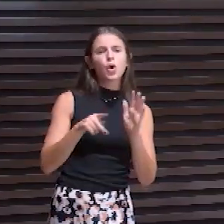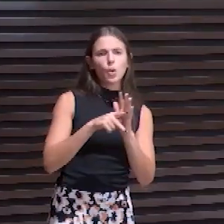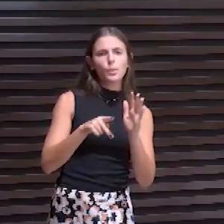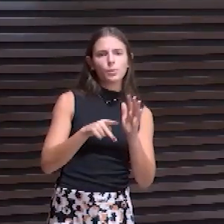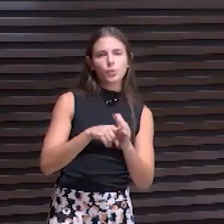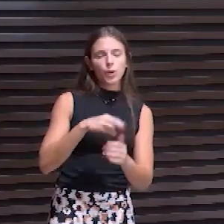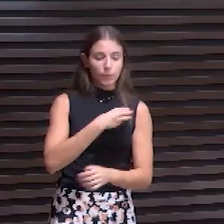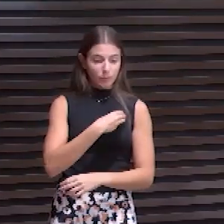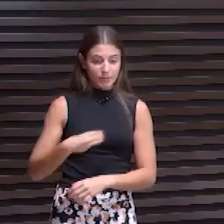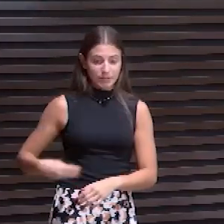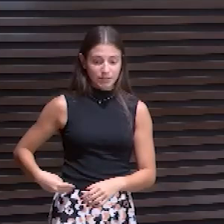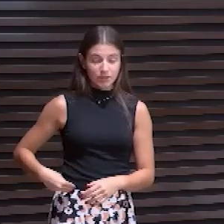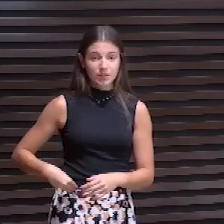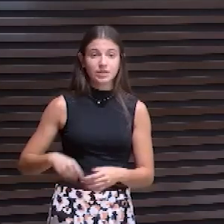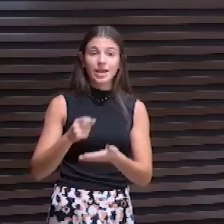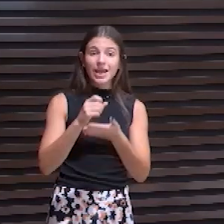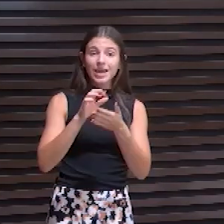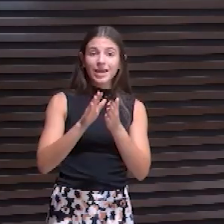agora.